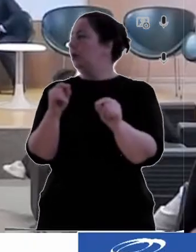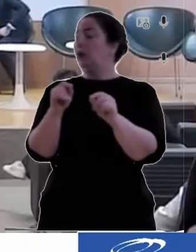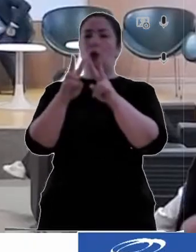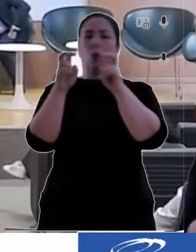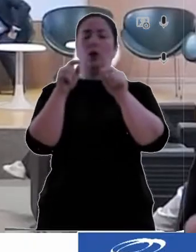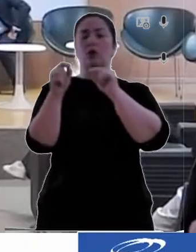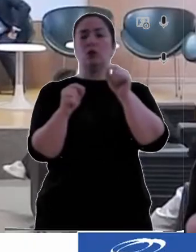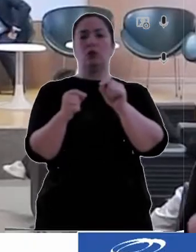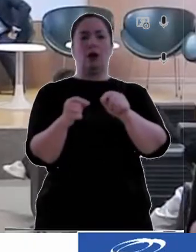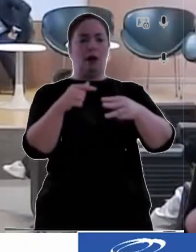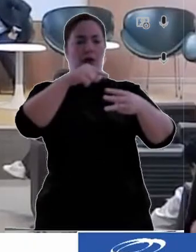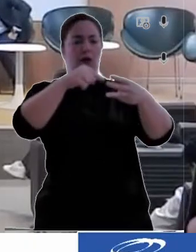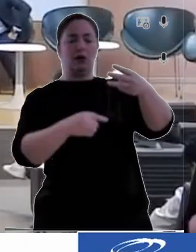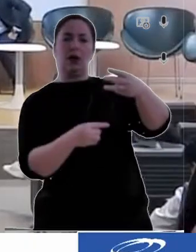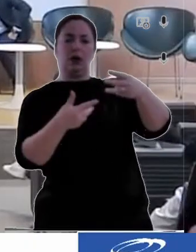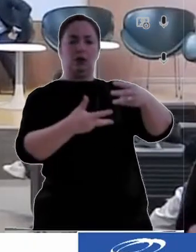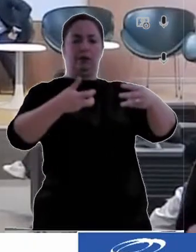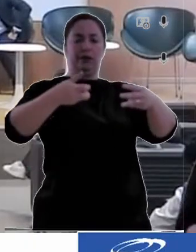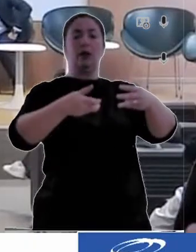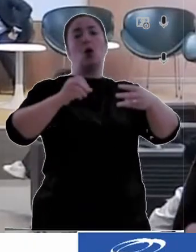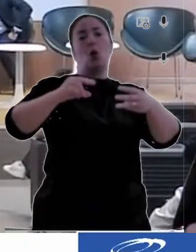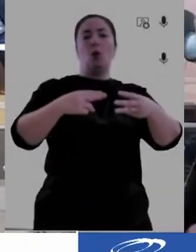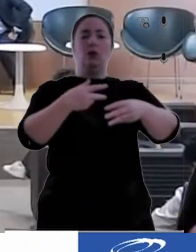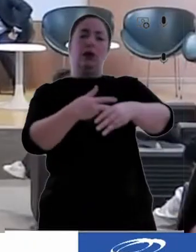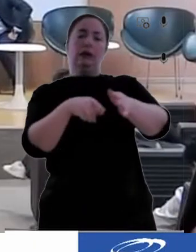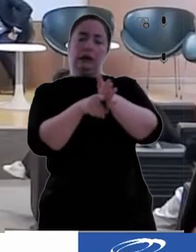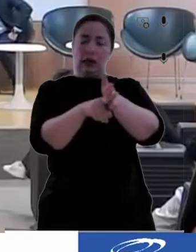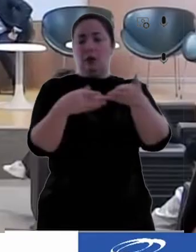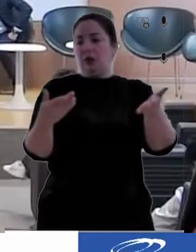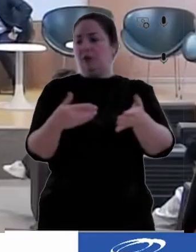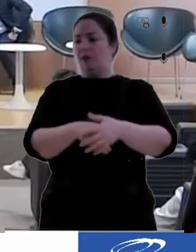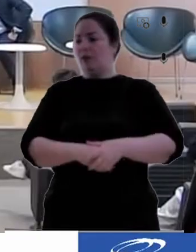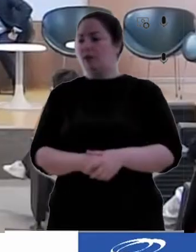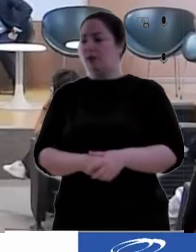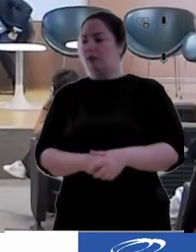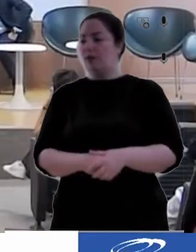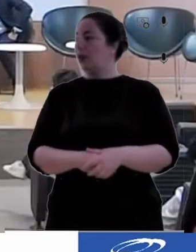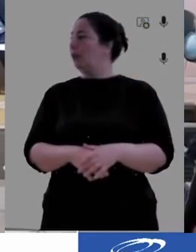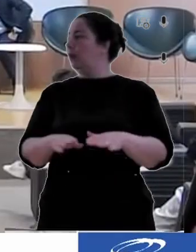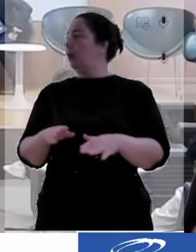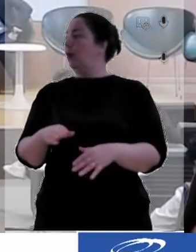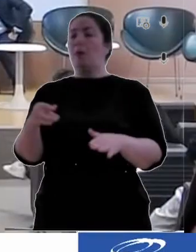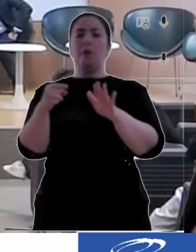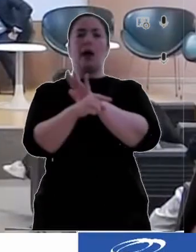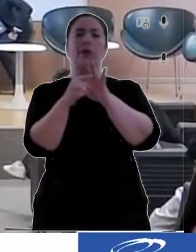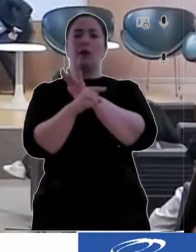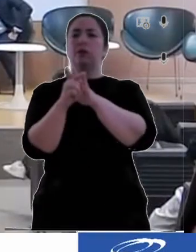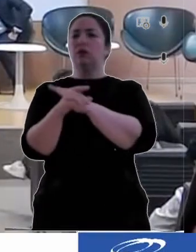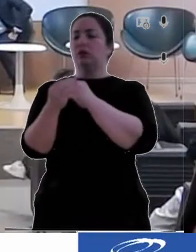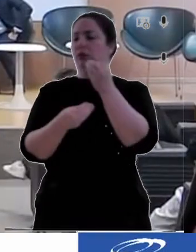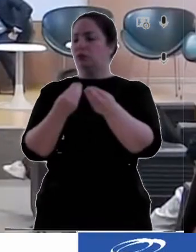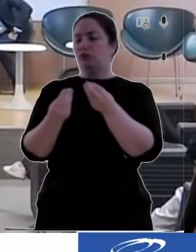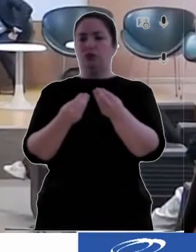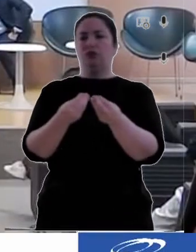3 espécimes só, né? E a questão de inocular em frascos de hemocultura, estão perguntando como é que ela, exatamente